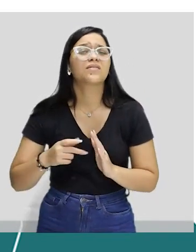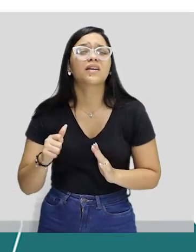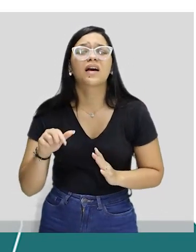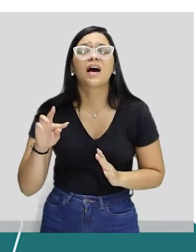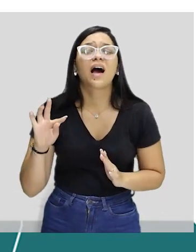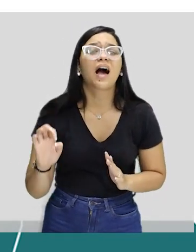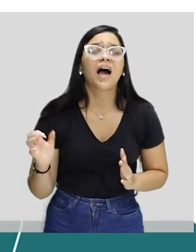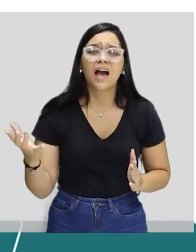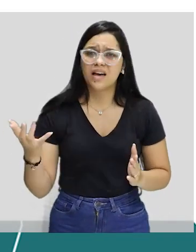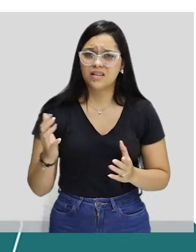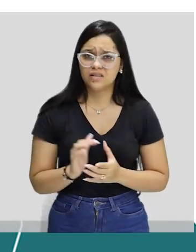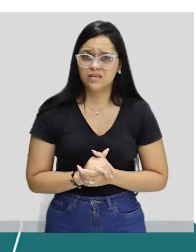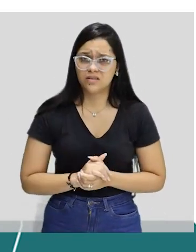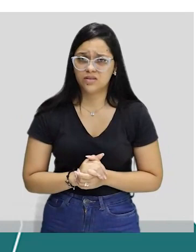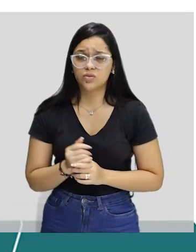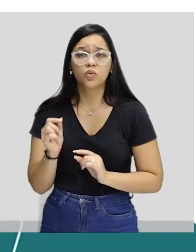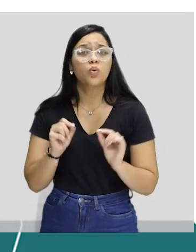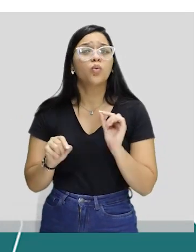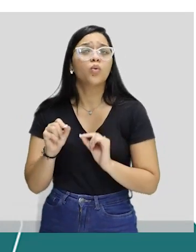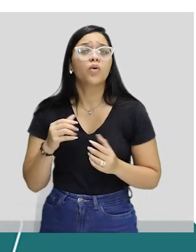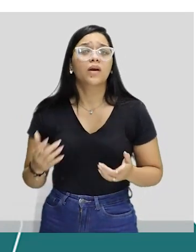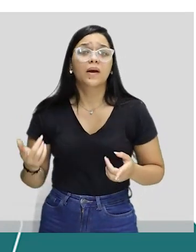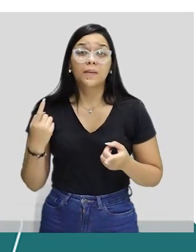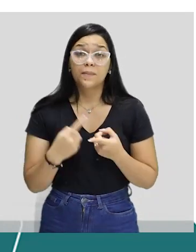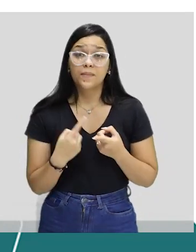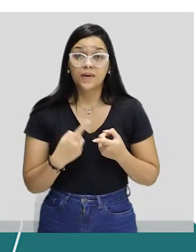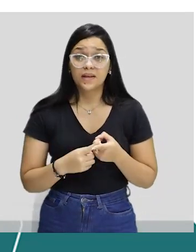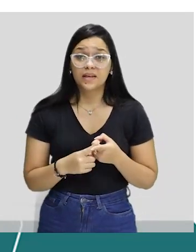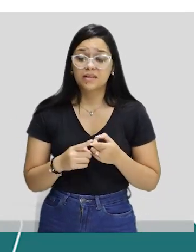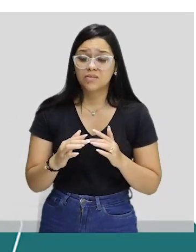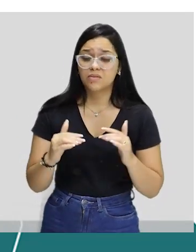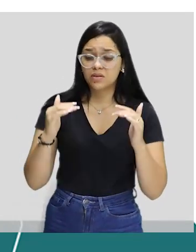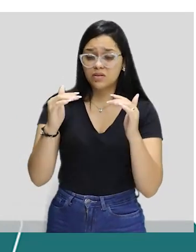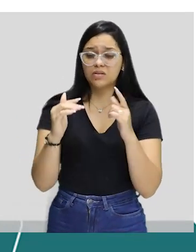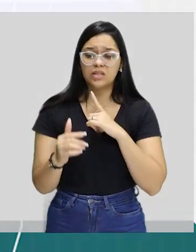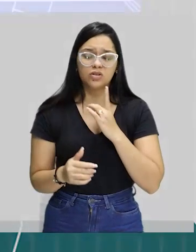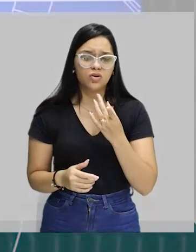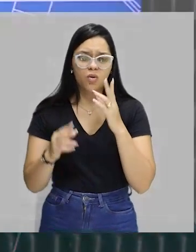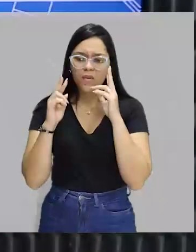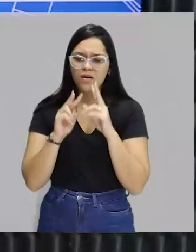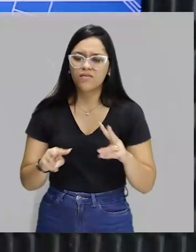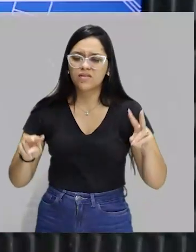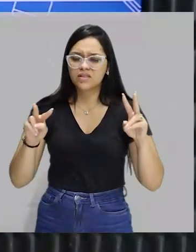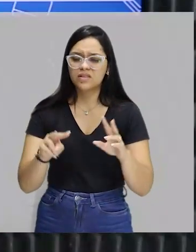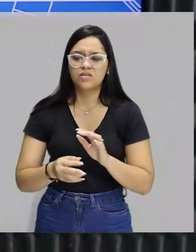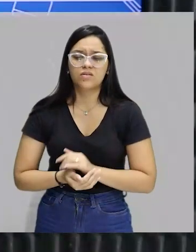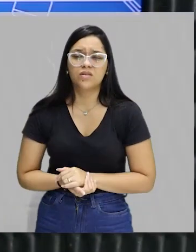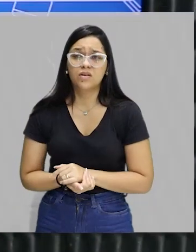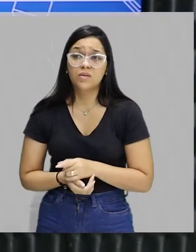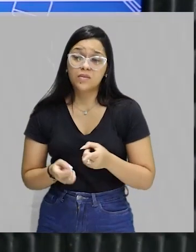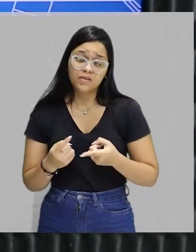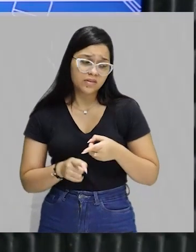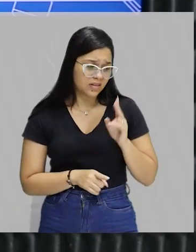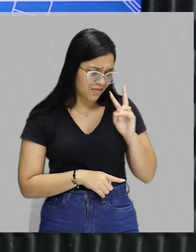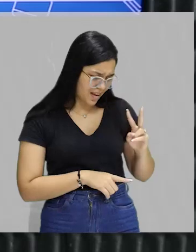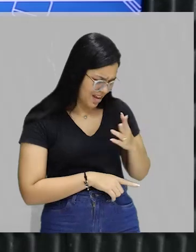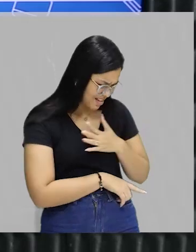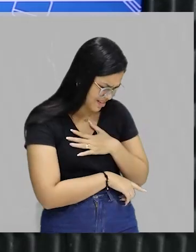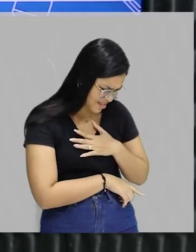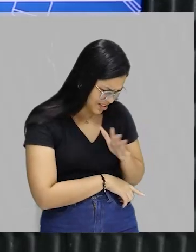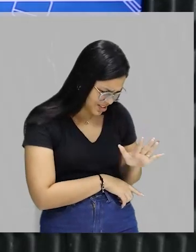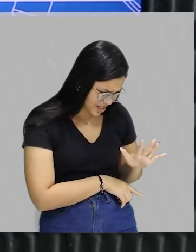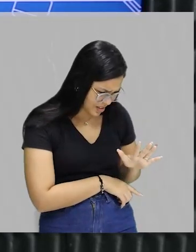que faz alguma coisa ser arte? Por que a arte não é unívoca, ou seja, tem só uma visão? Porque você olha e diz, eu não